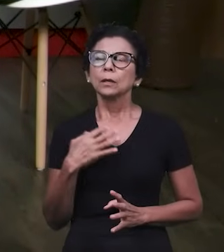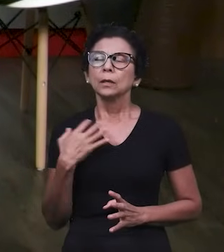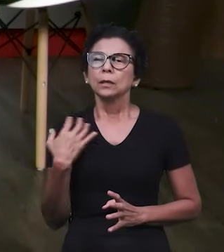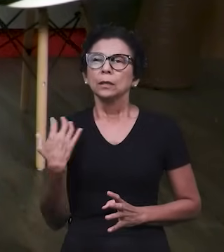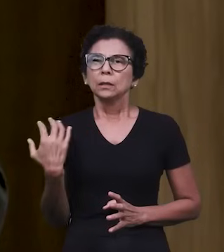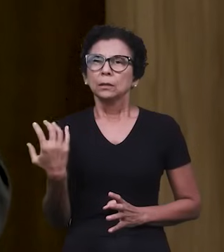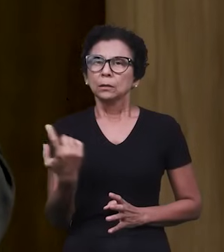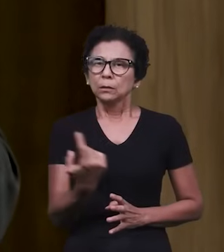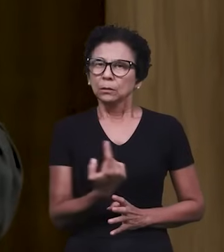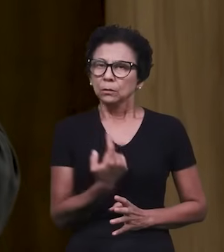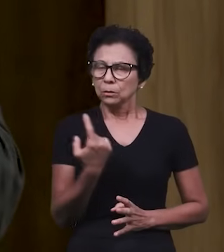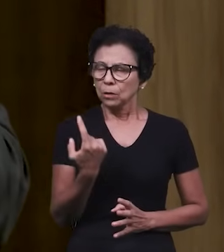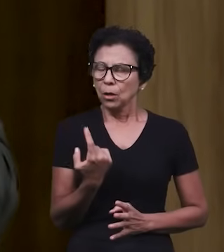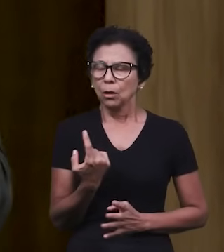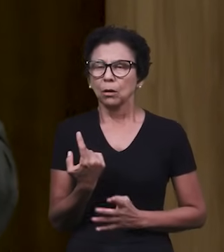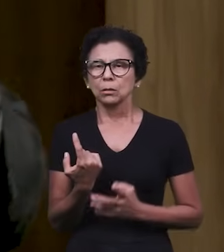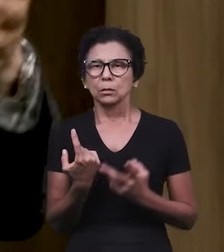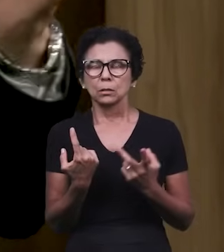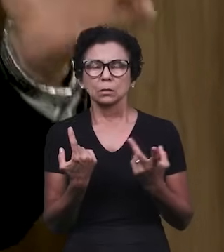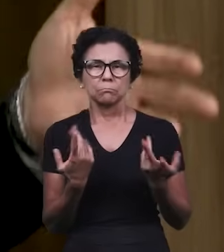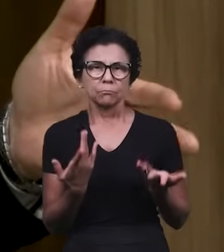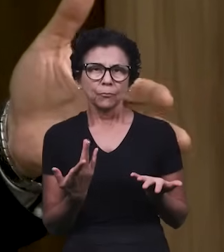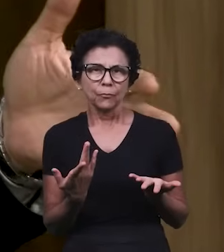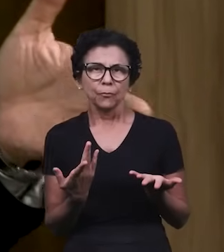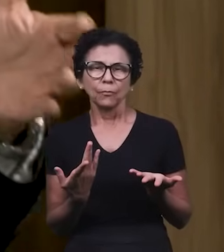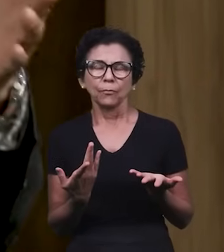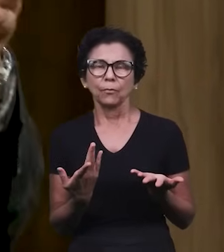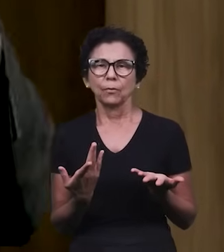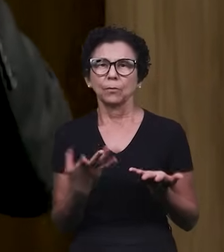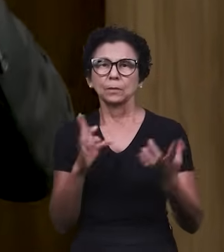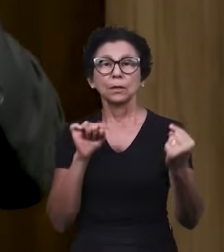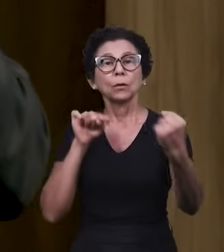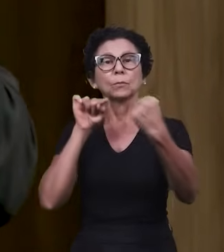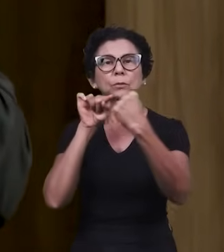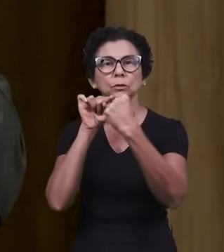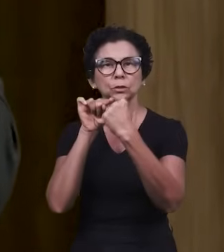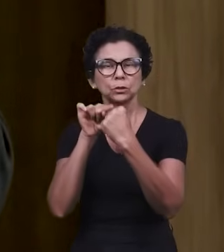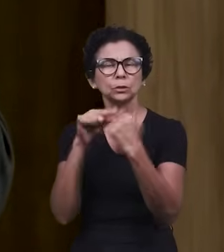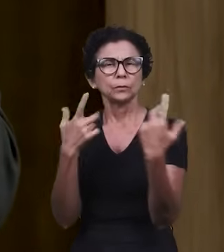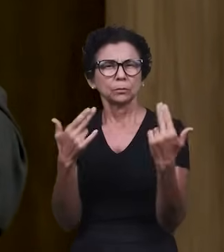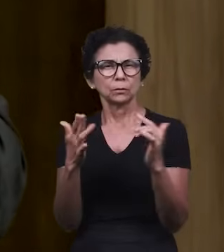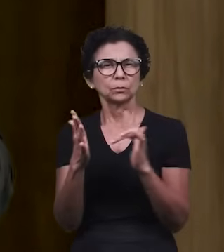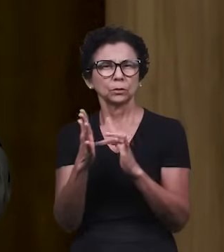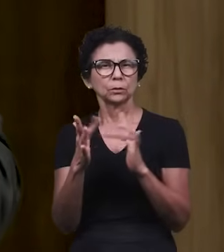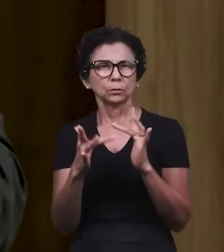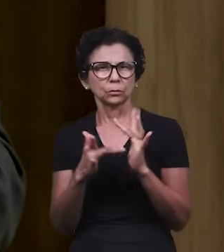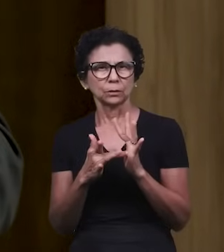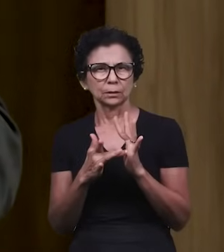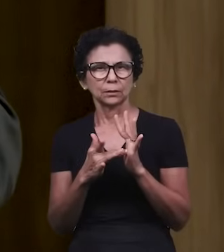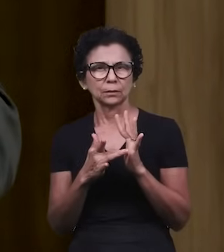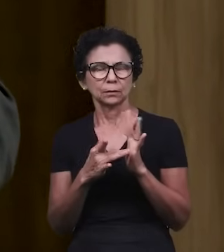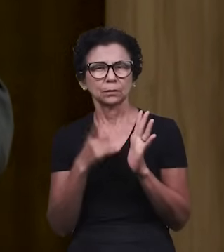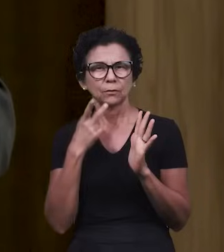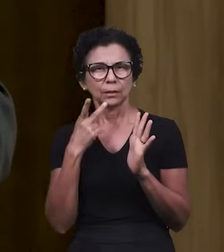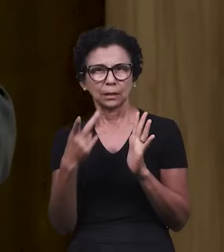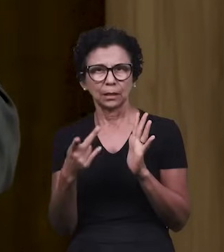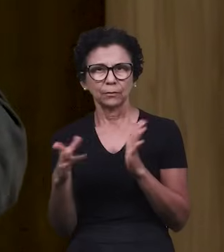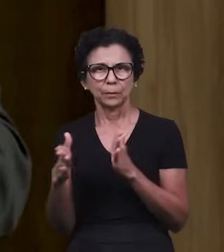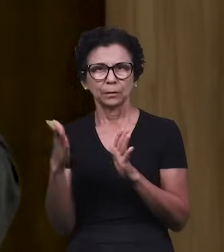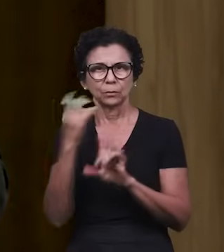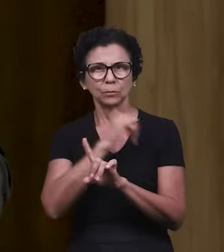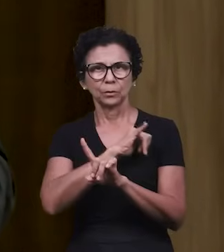foi muito prático e objetivo quando ele fala acerca deste momento profético que nós estamos vivendo. Nós vamos ver